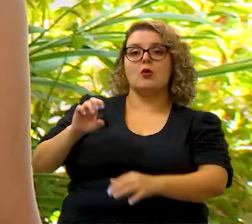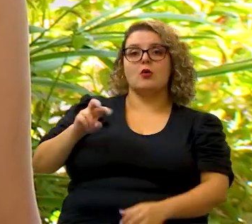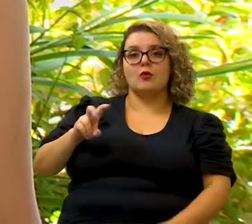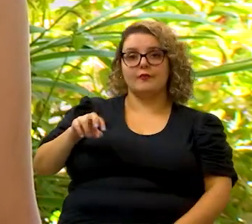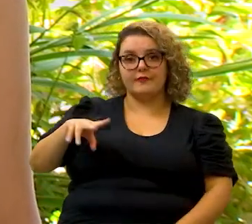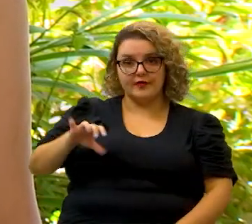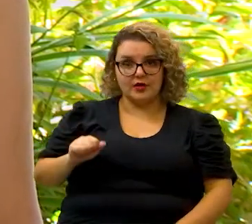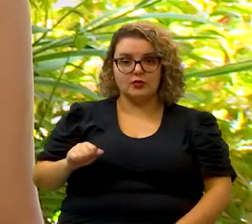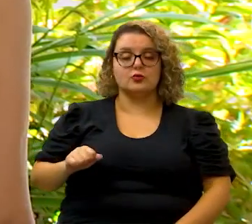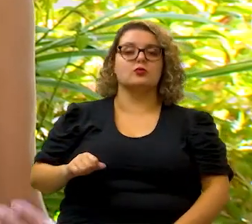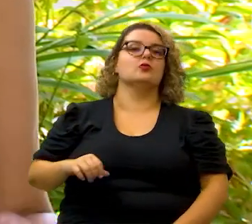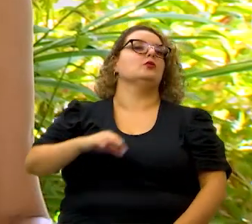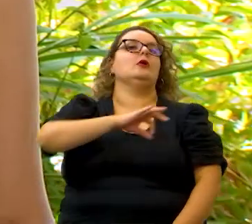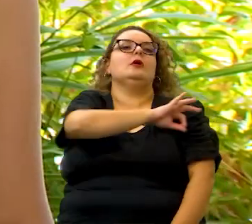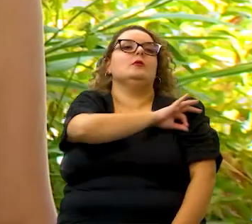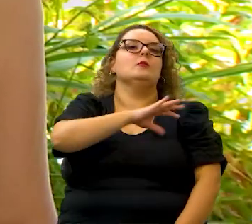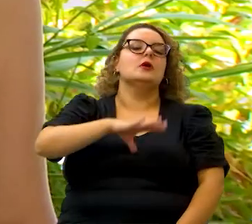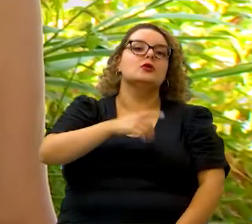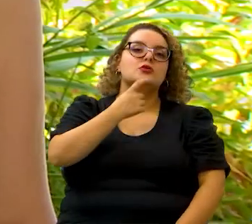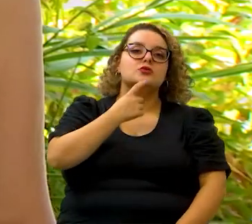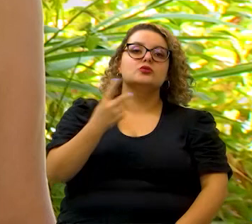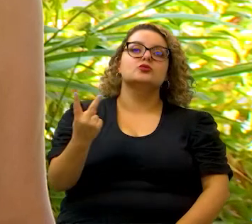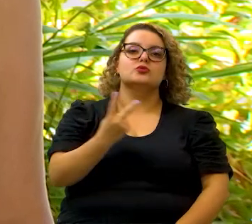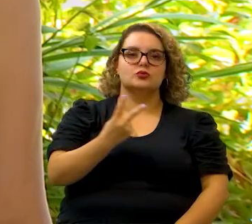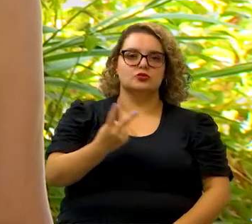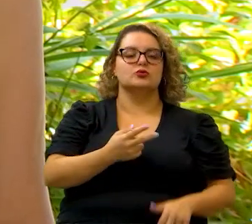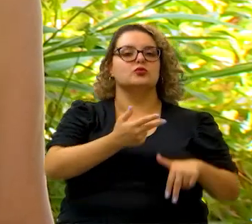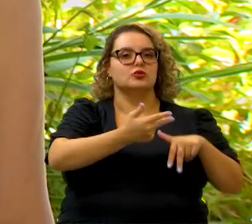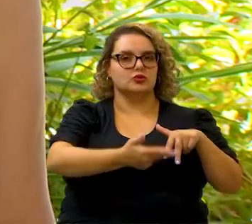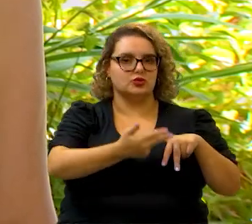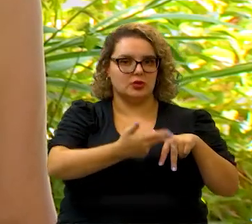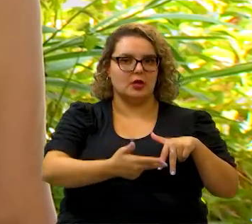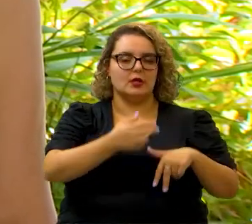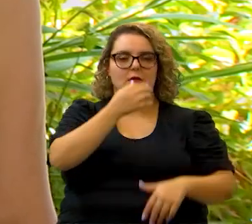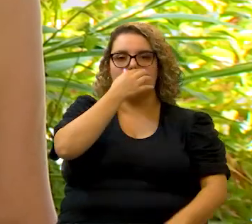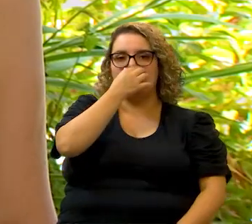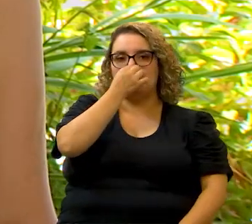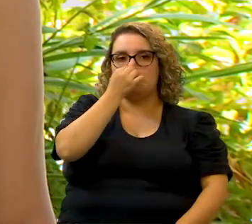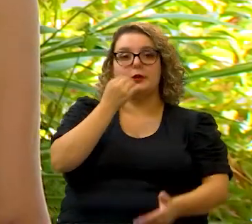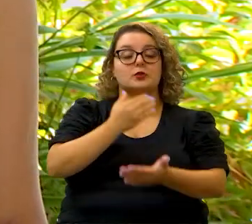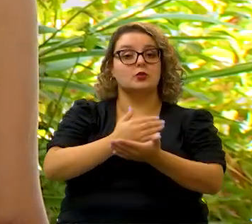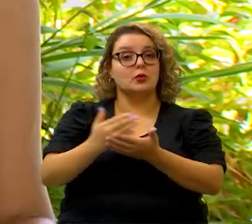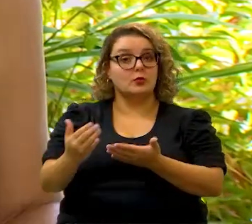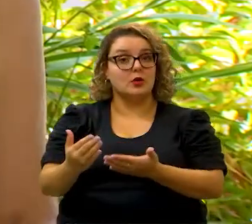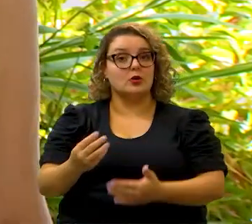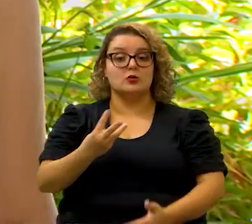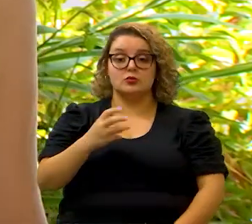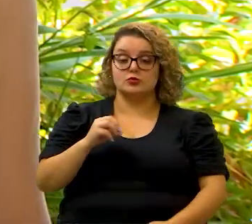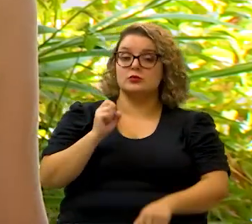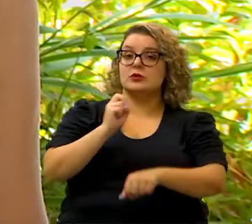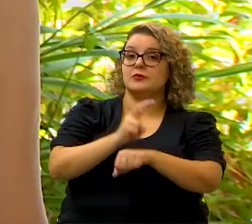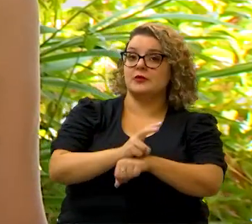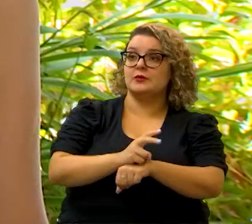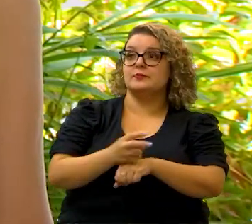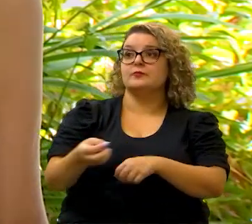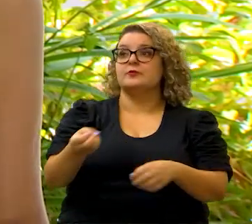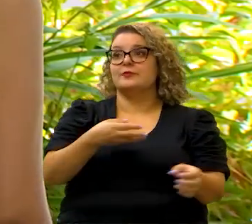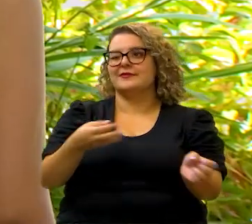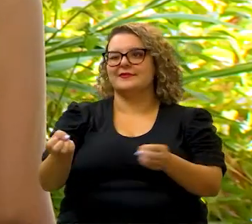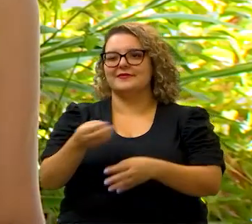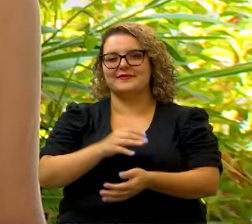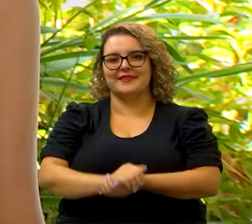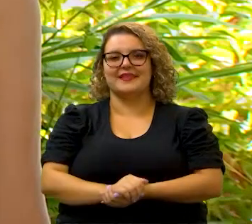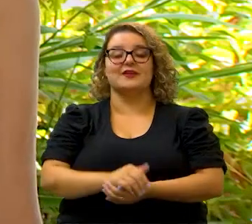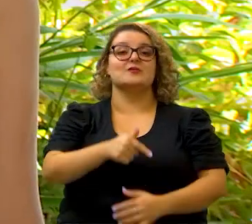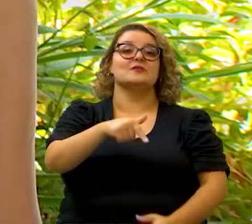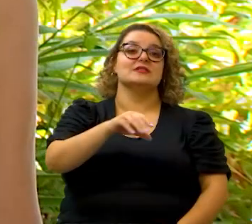Prefeitura Municipal de Campinas para atender idosos de ambos sexos, no início a gente começou com 30 vagas, e na